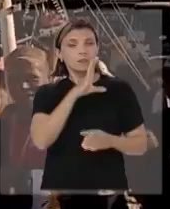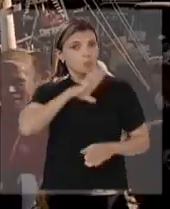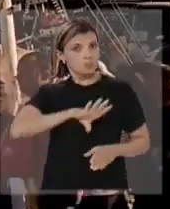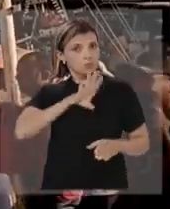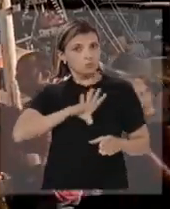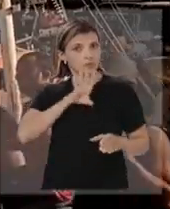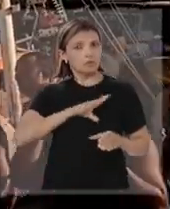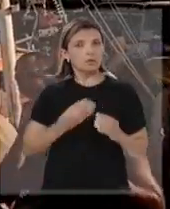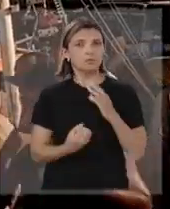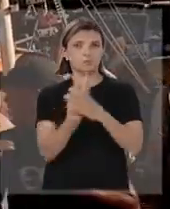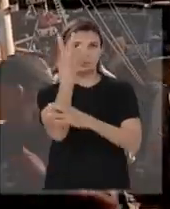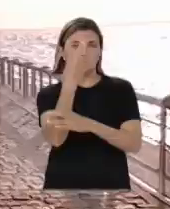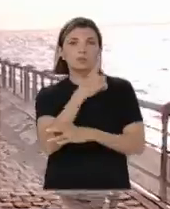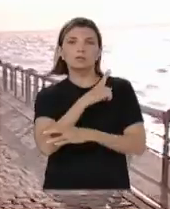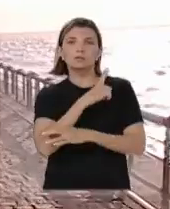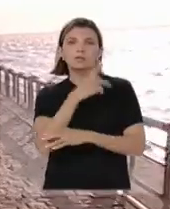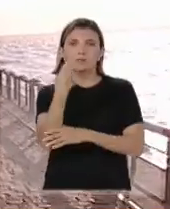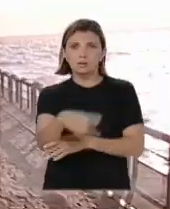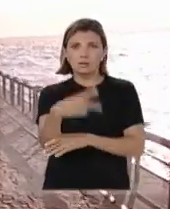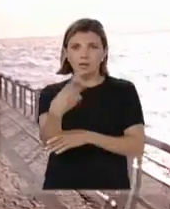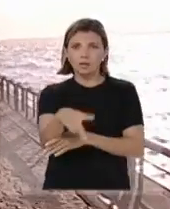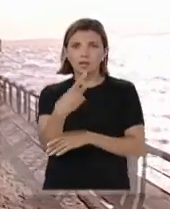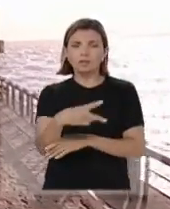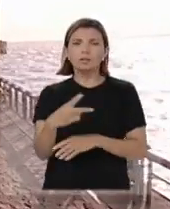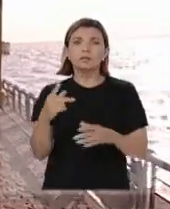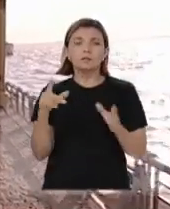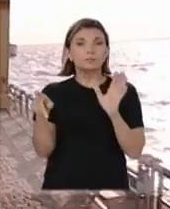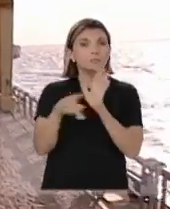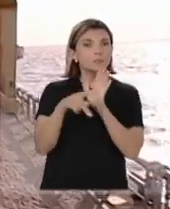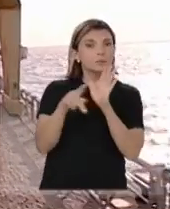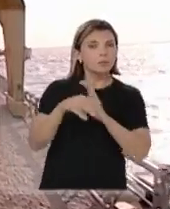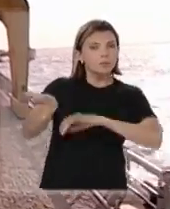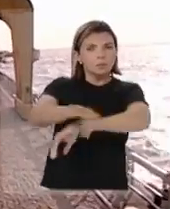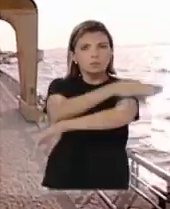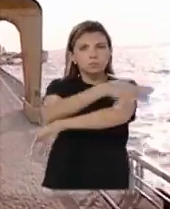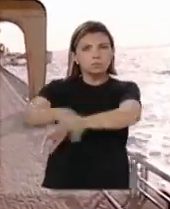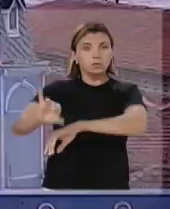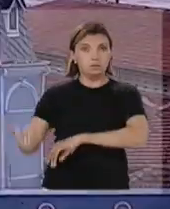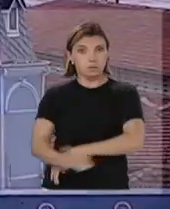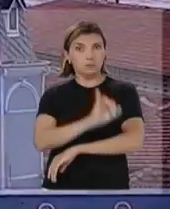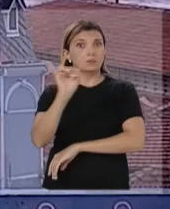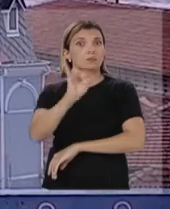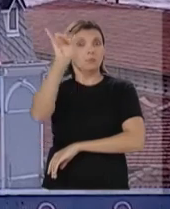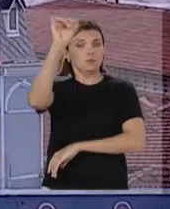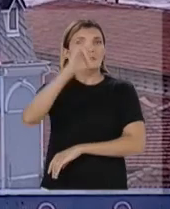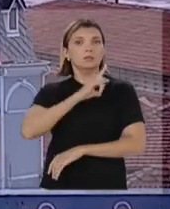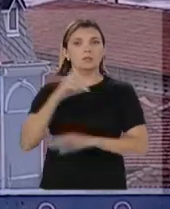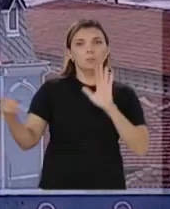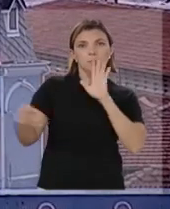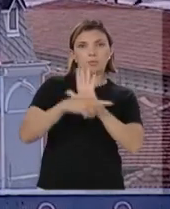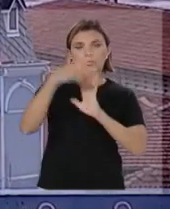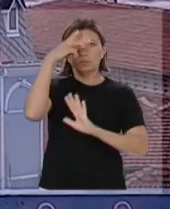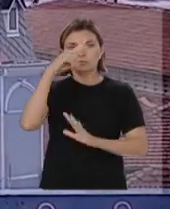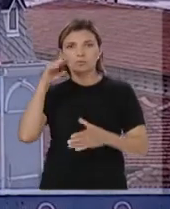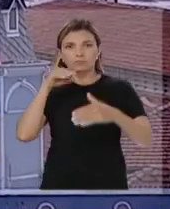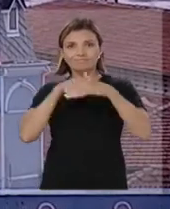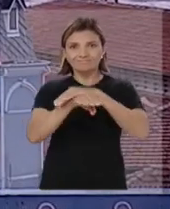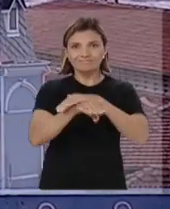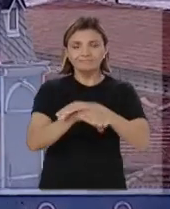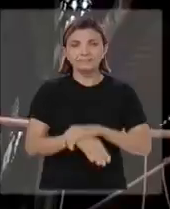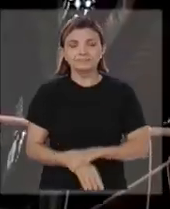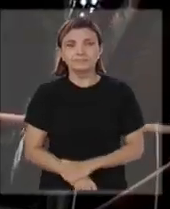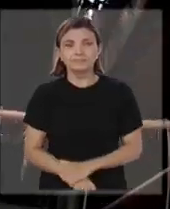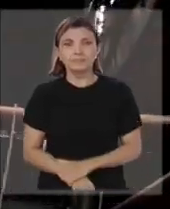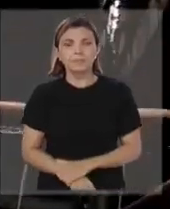portuguesa. Fica às margens da Baía do Guajará e faz parte de um complexo arquitetônico de grande importância, tombado pelo patrimônio